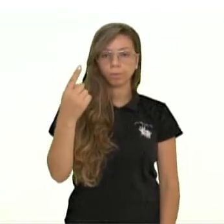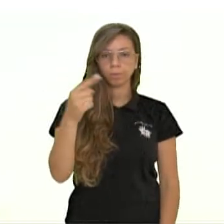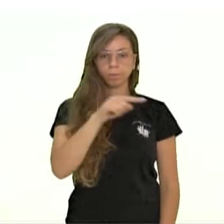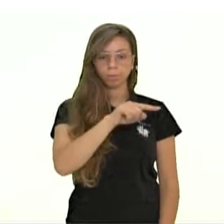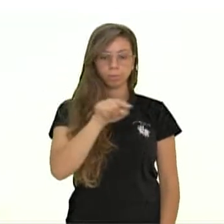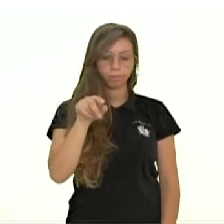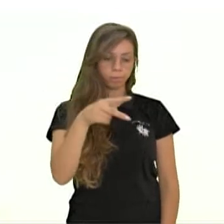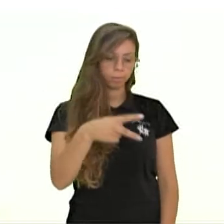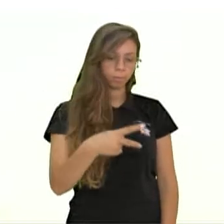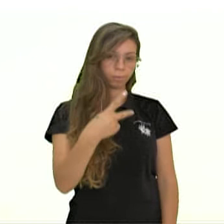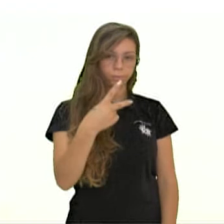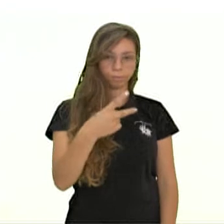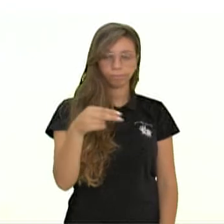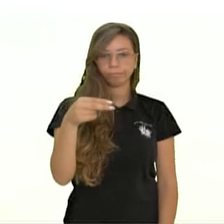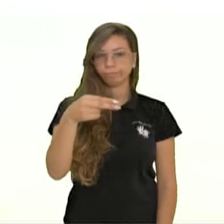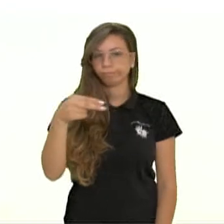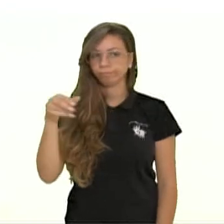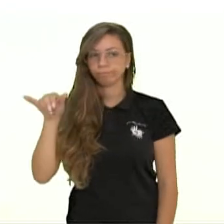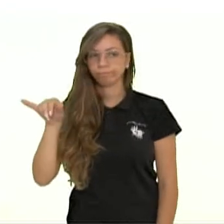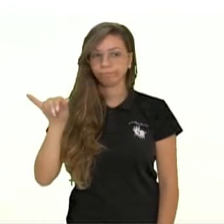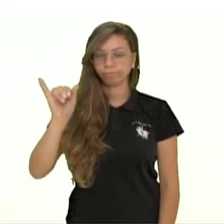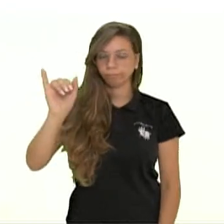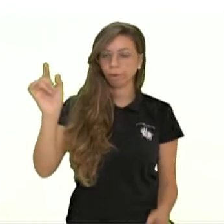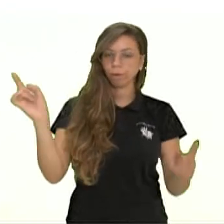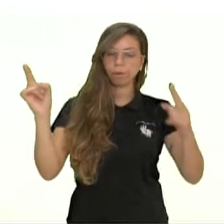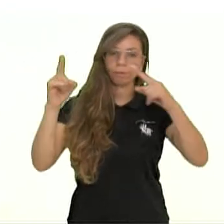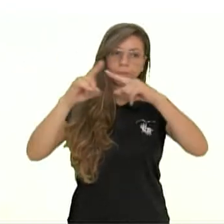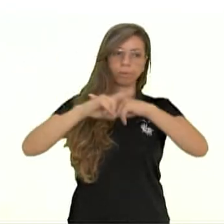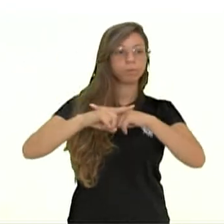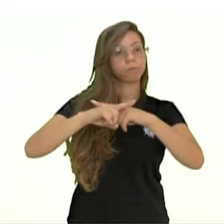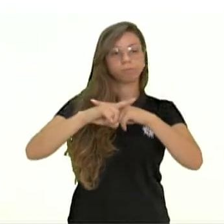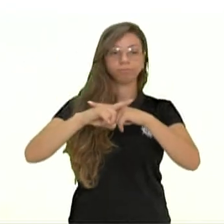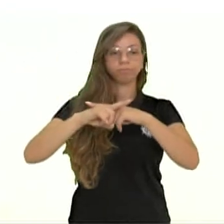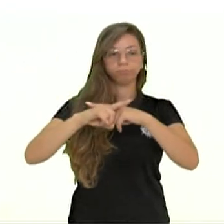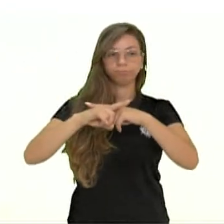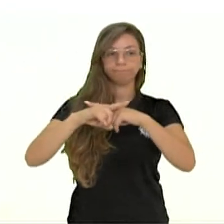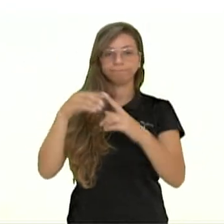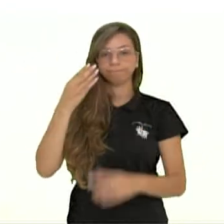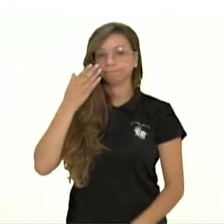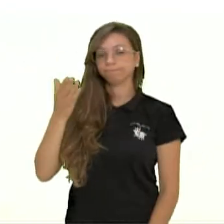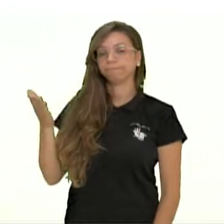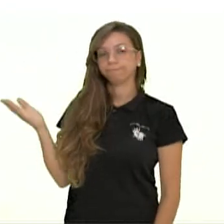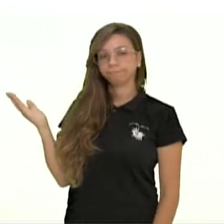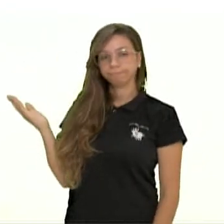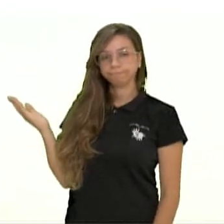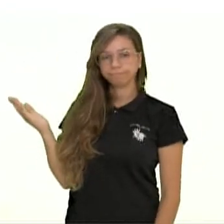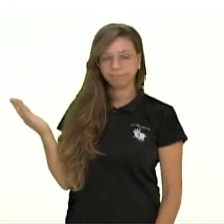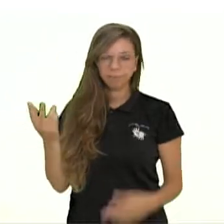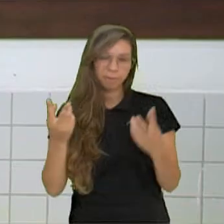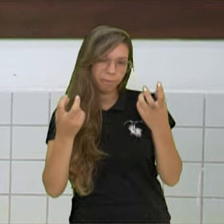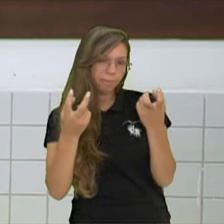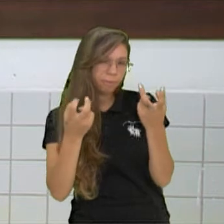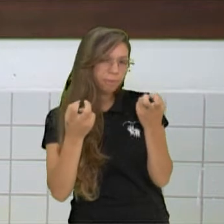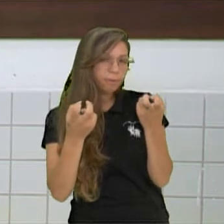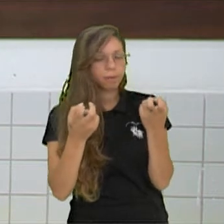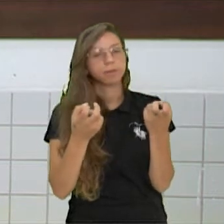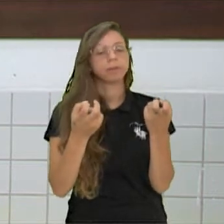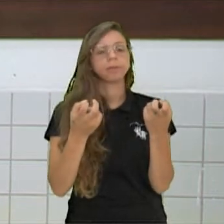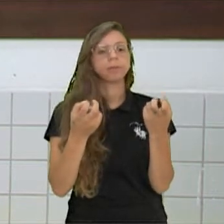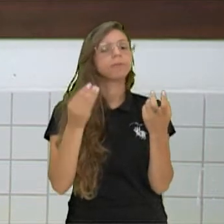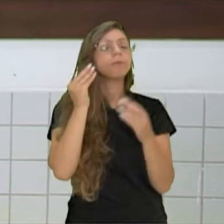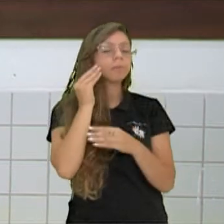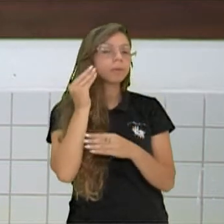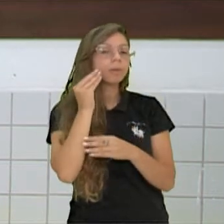função inversa do 2x mais 1. Quer ver? Vamos fazer o teste? Lembra que o professor